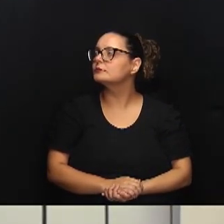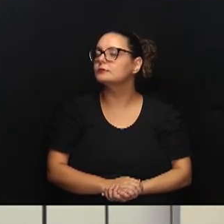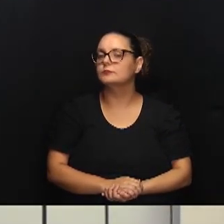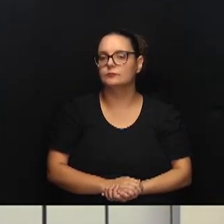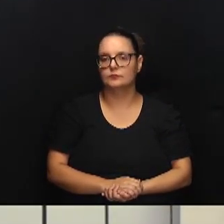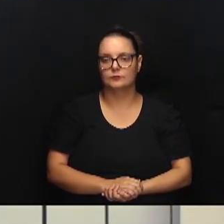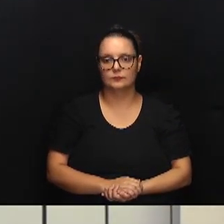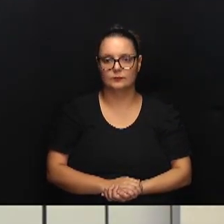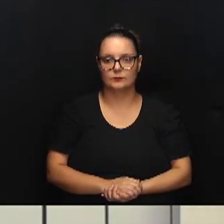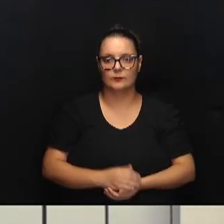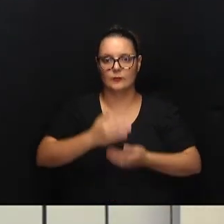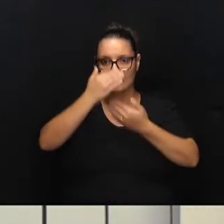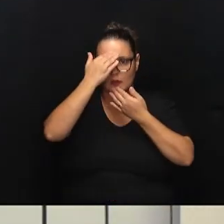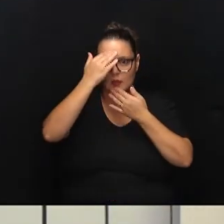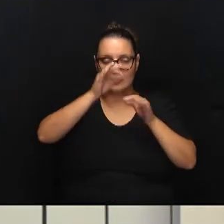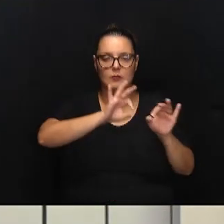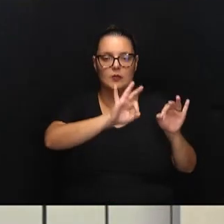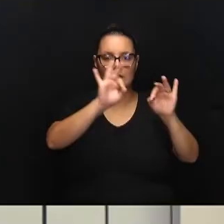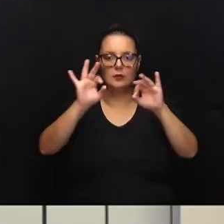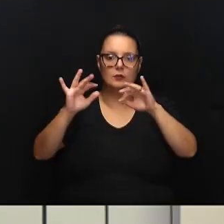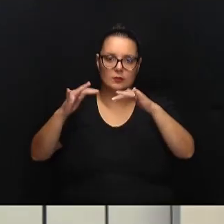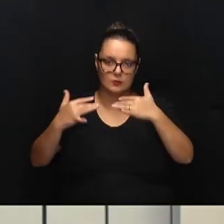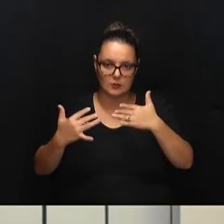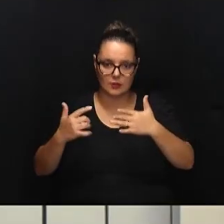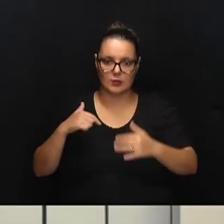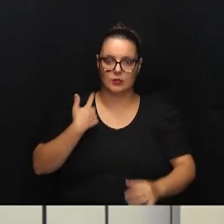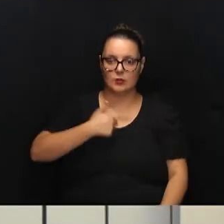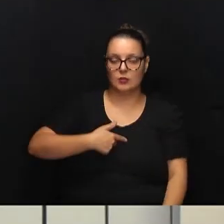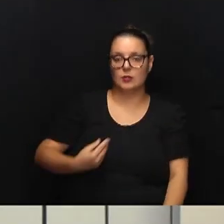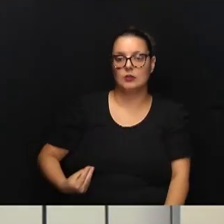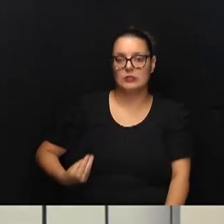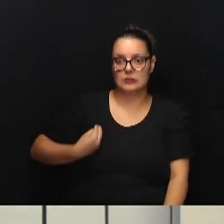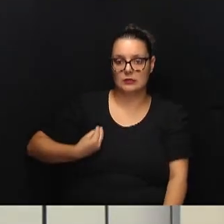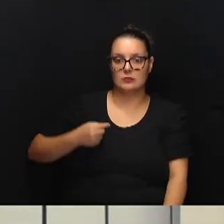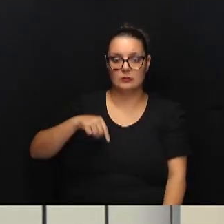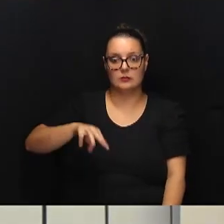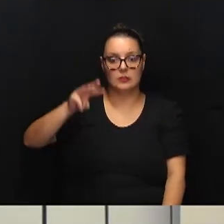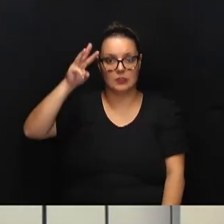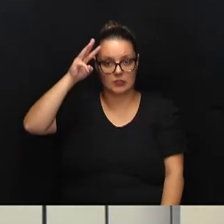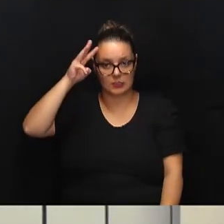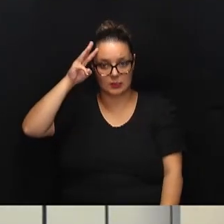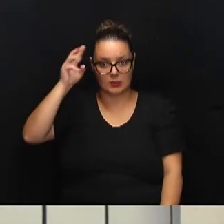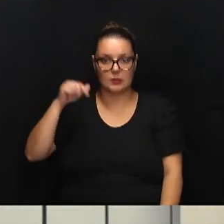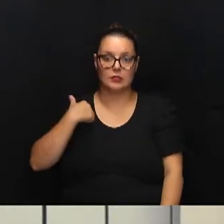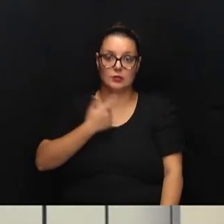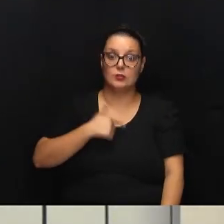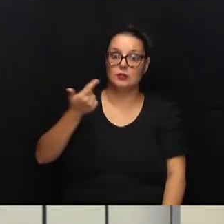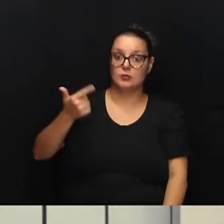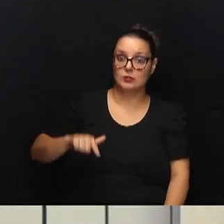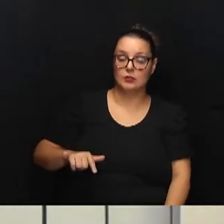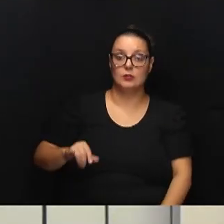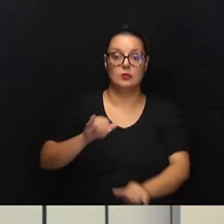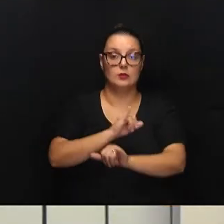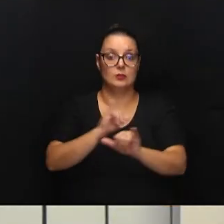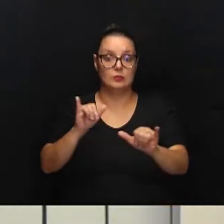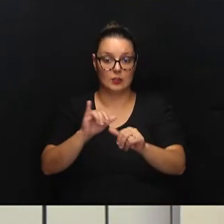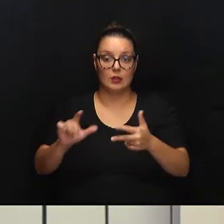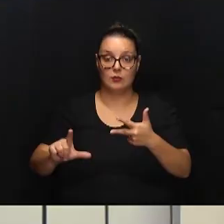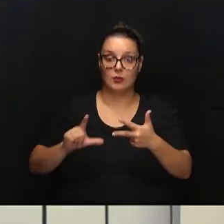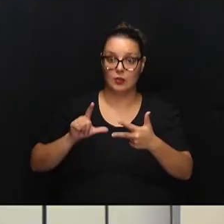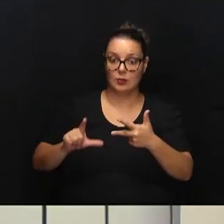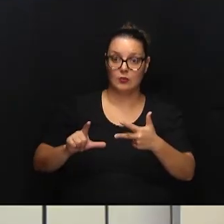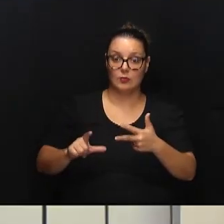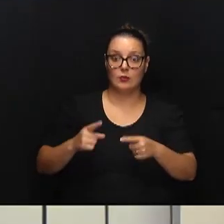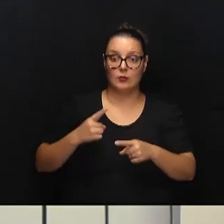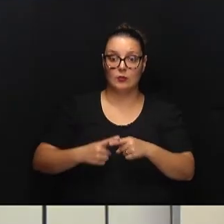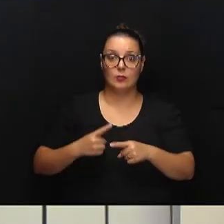Muito obrigado pela sua companhia, pela sua audiência. Estamos ao vivo nesta terça-feira. A gente segue aqui com as notícias do Legislativo,